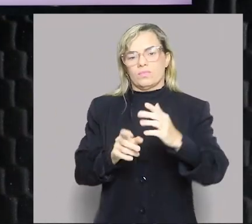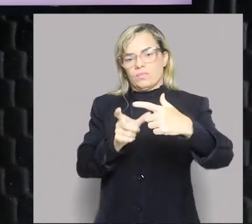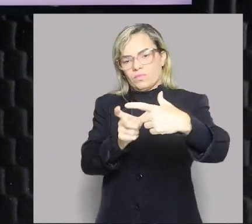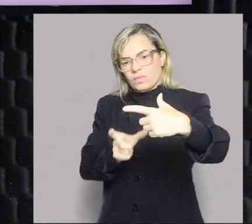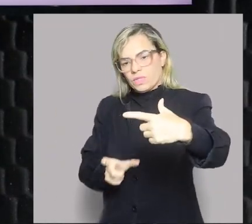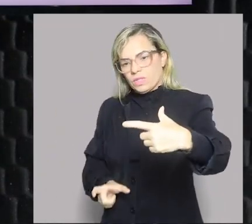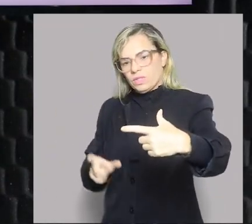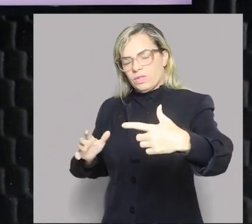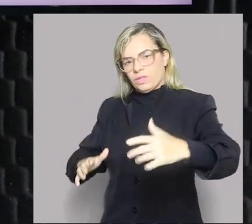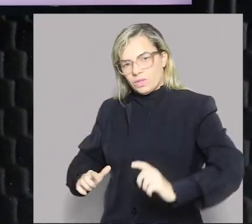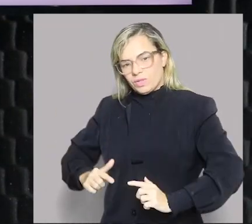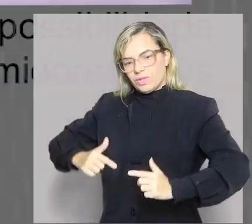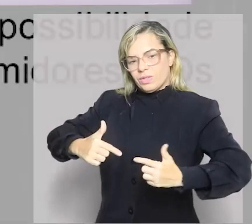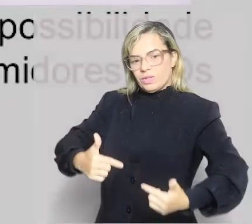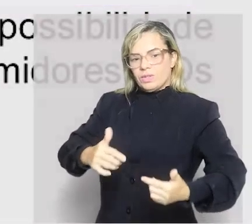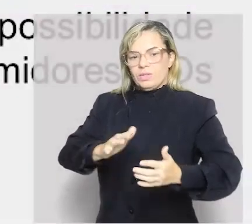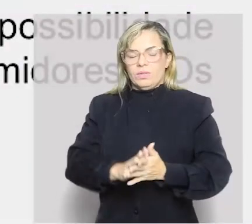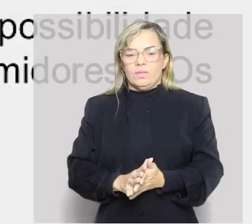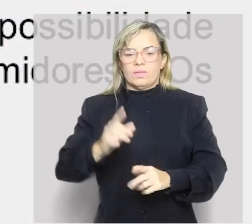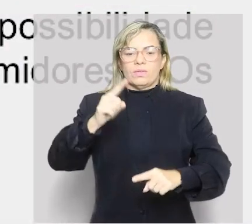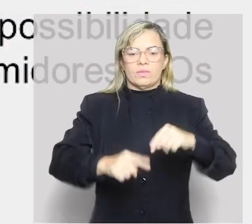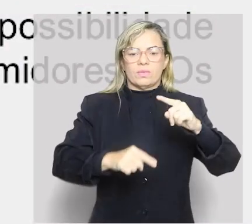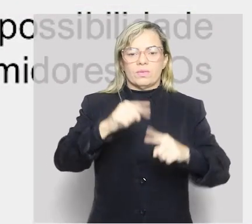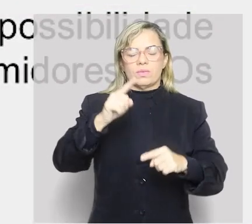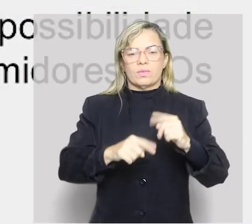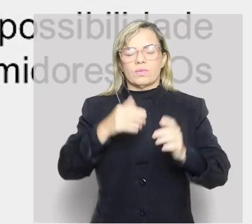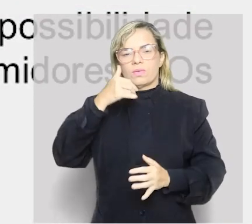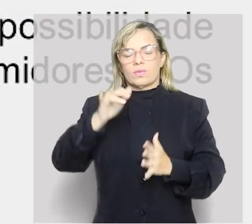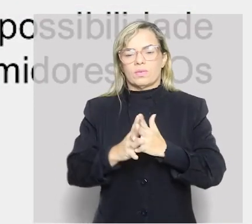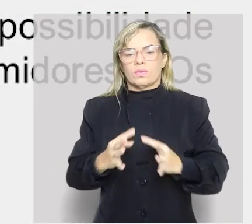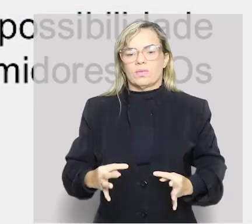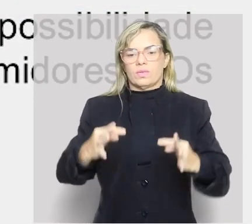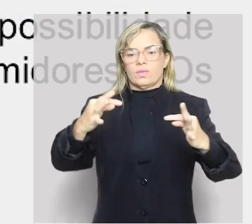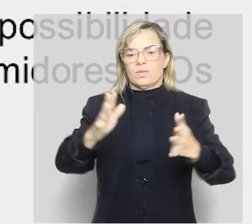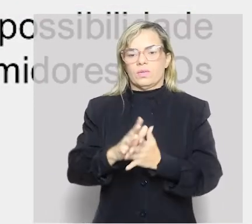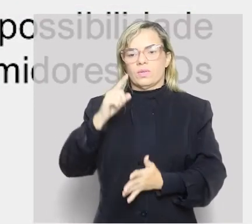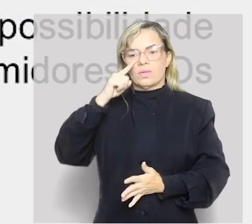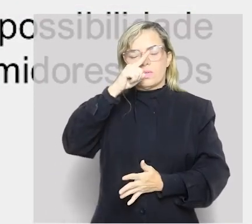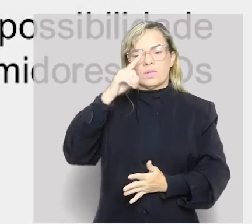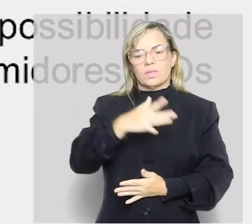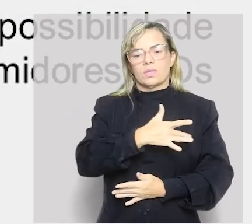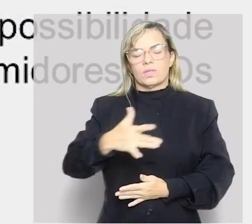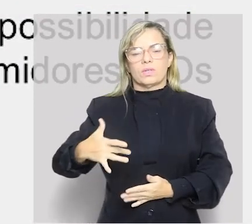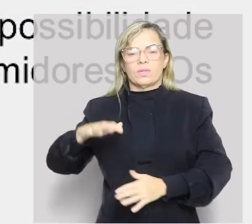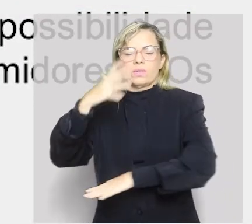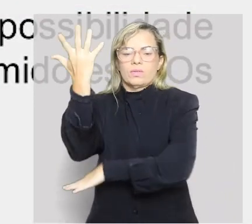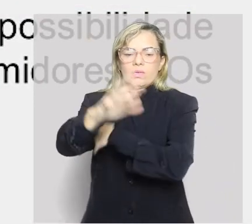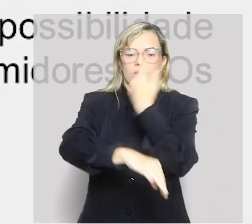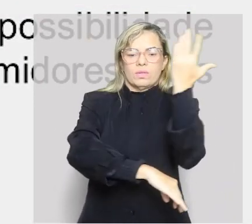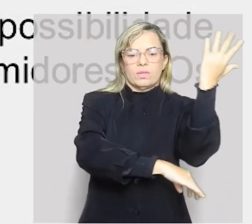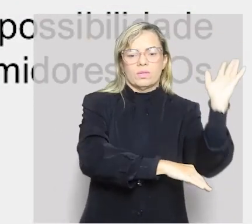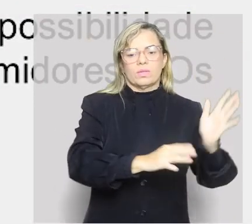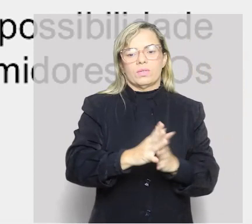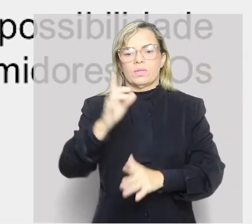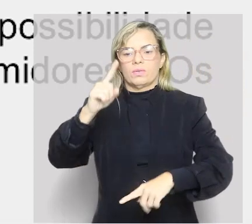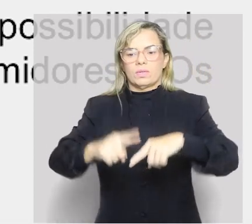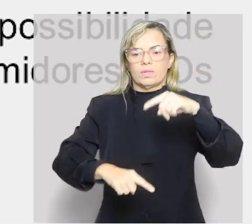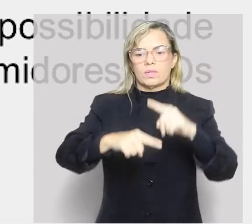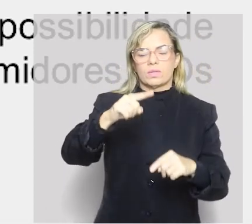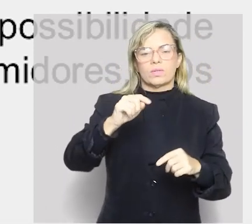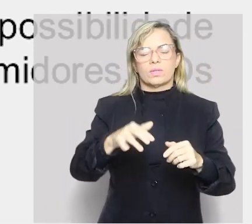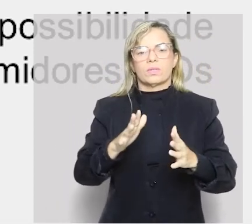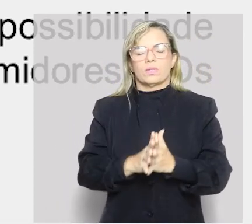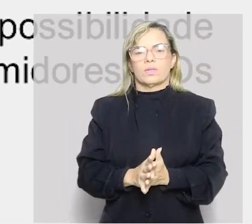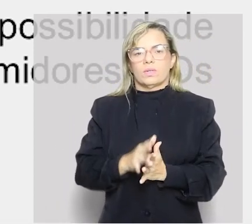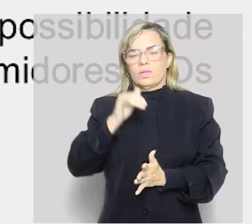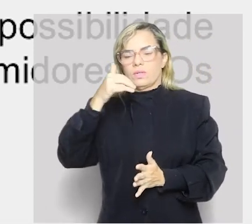na luta. Entulho eletrônico, risco iminente para a saúde e o ambiente. Os resíduos de